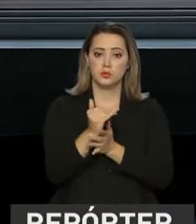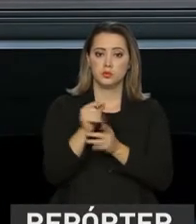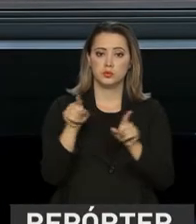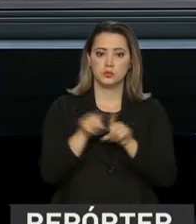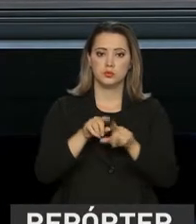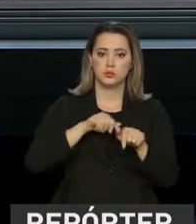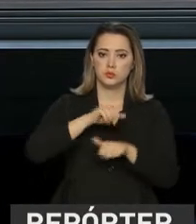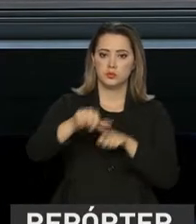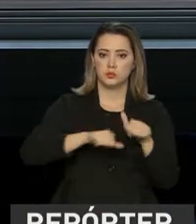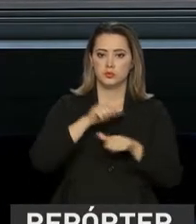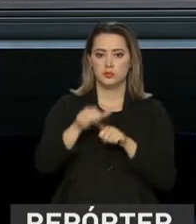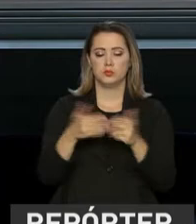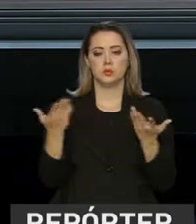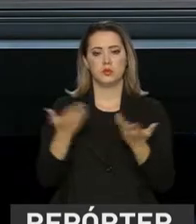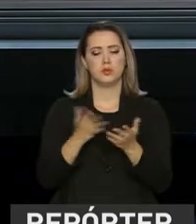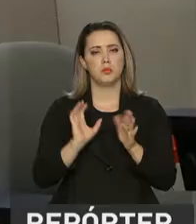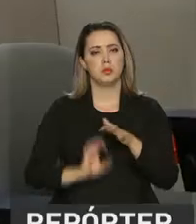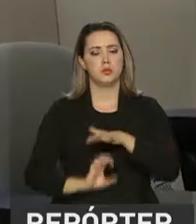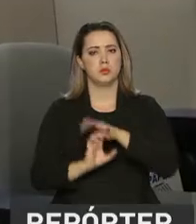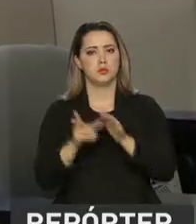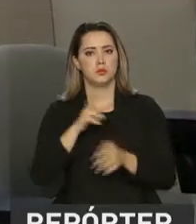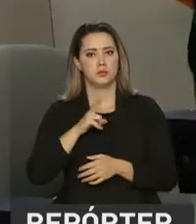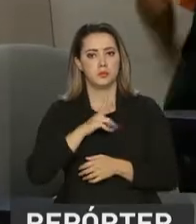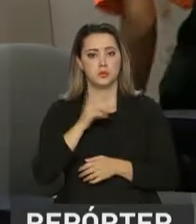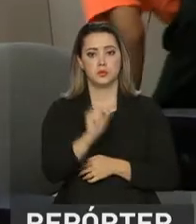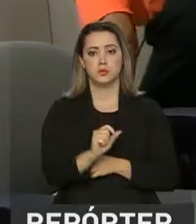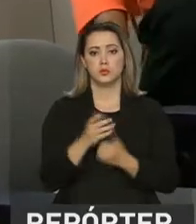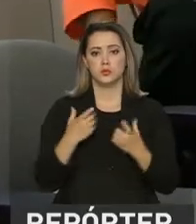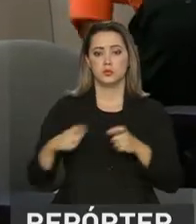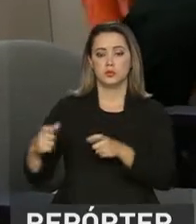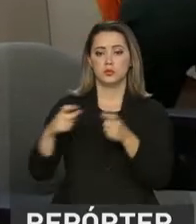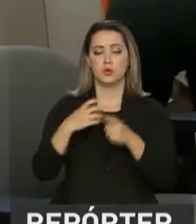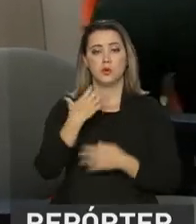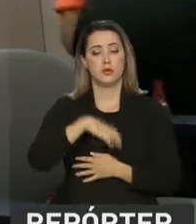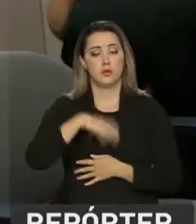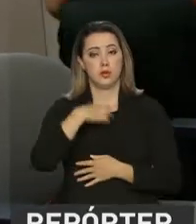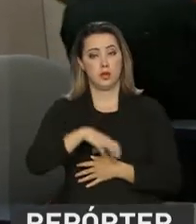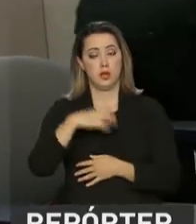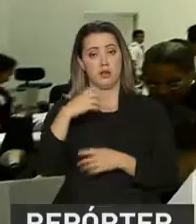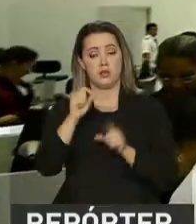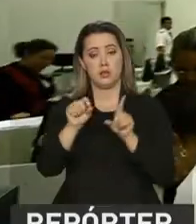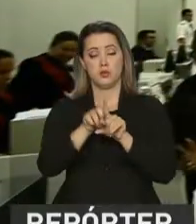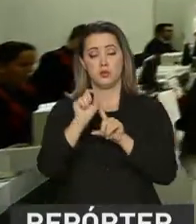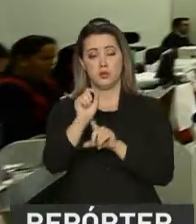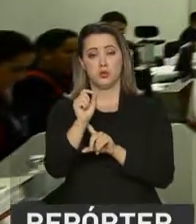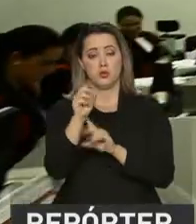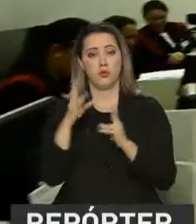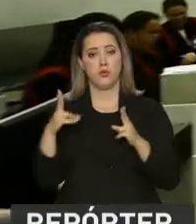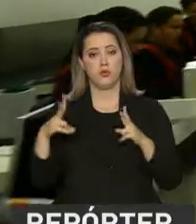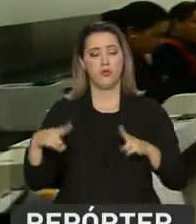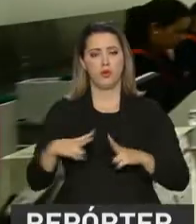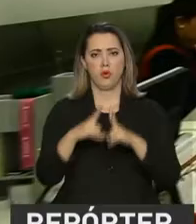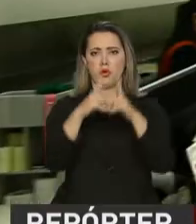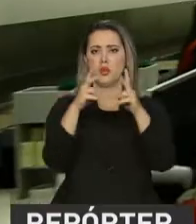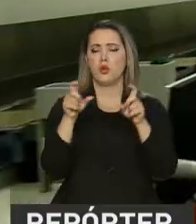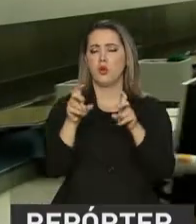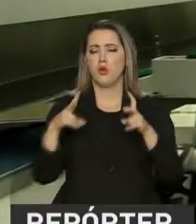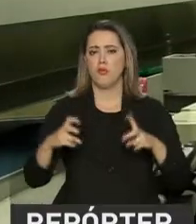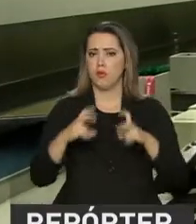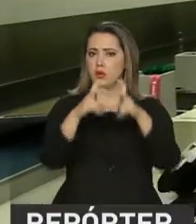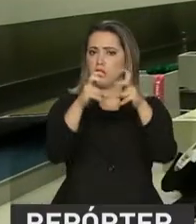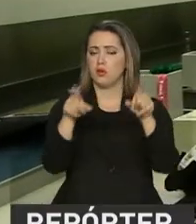transição para a iniciativa privada dos terminais de fortaleza salvador florianópolis e porto alegre